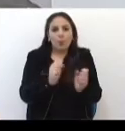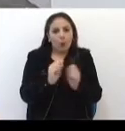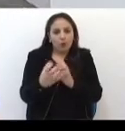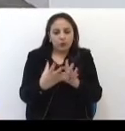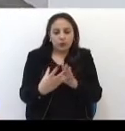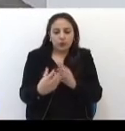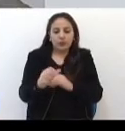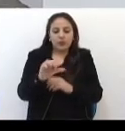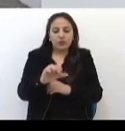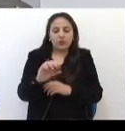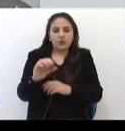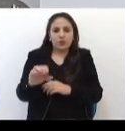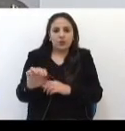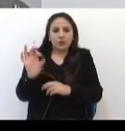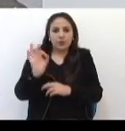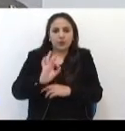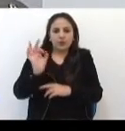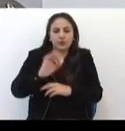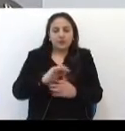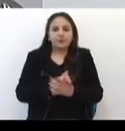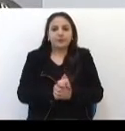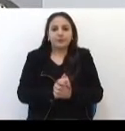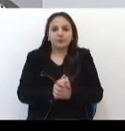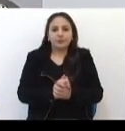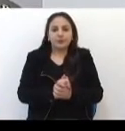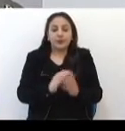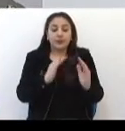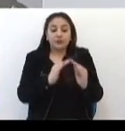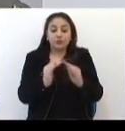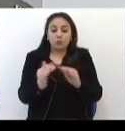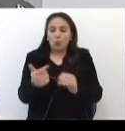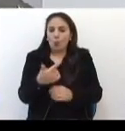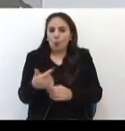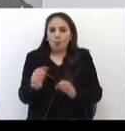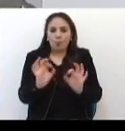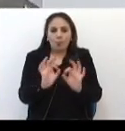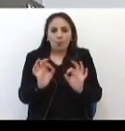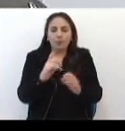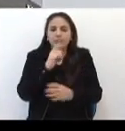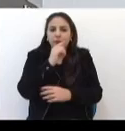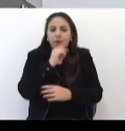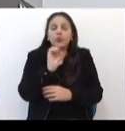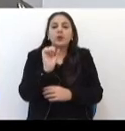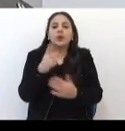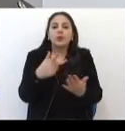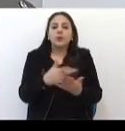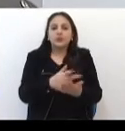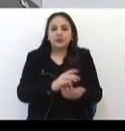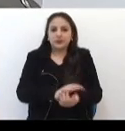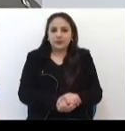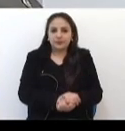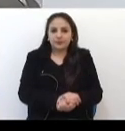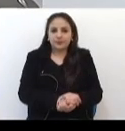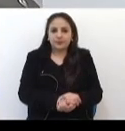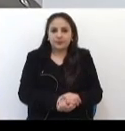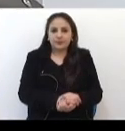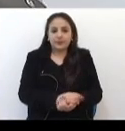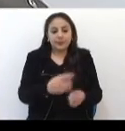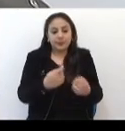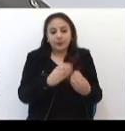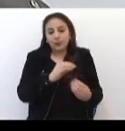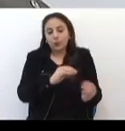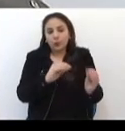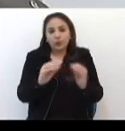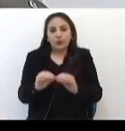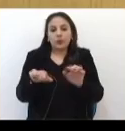99% some o curso da água, então vizinhos vão ficar sem essa água e o que vai acontecer? Tem que se mudar,